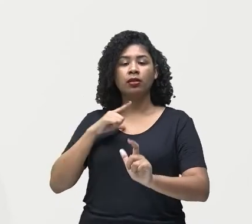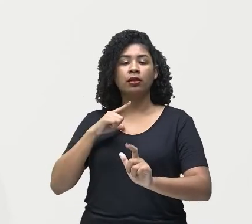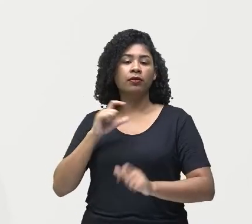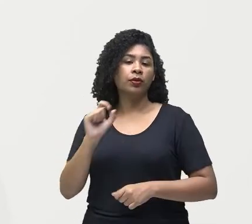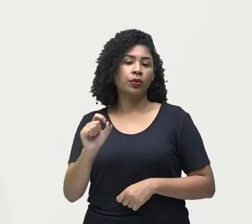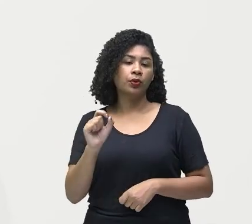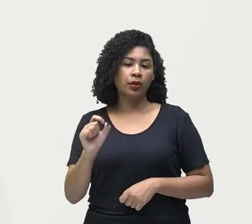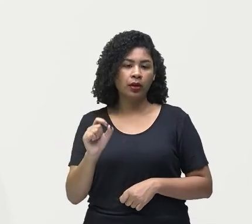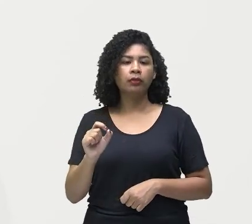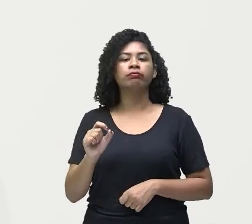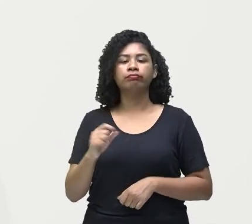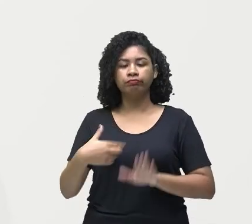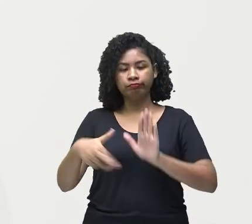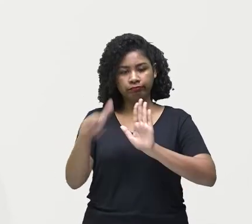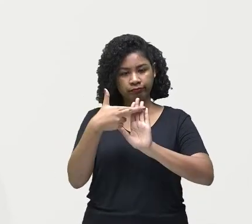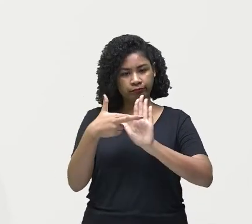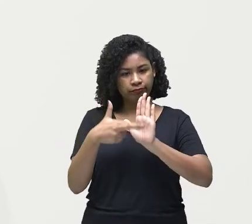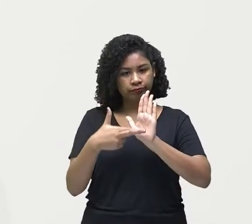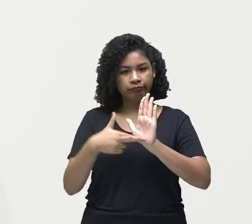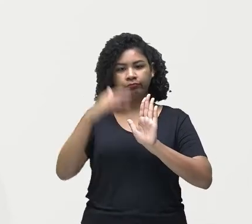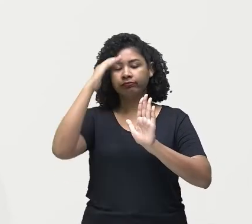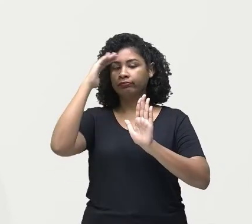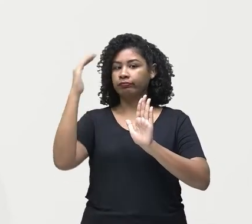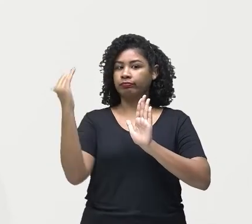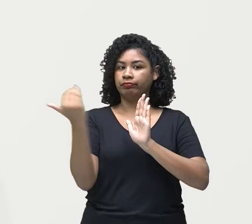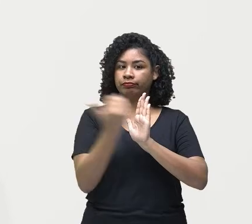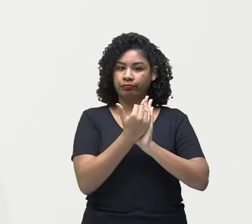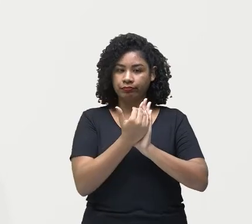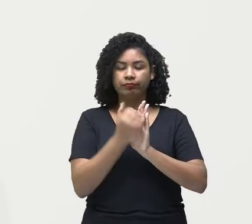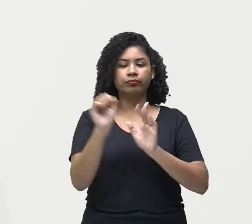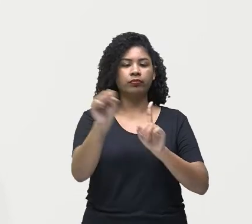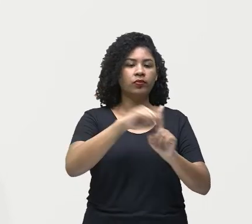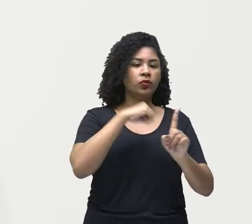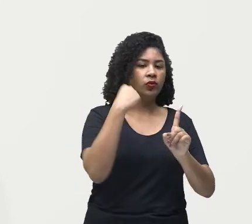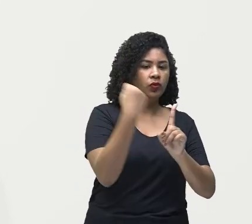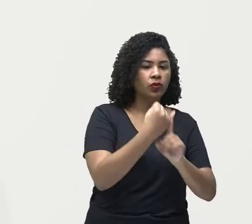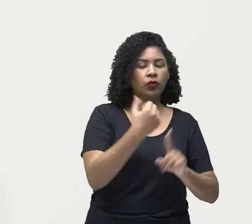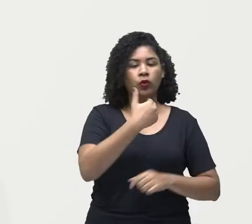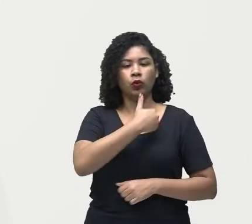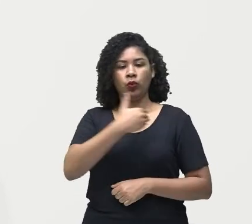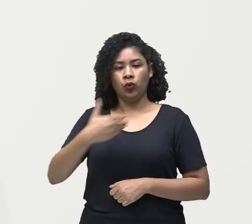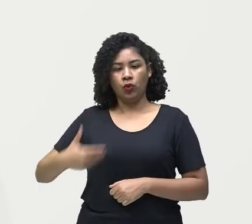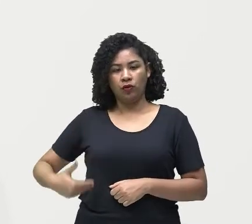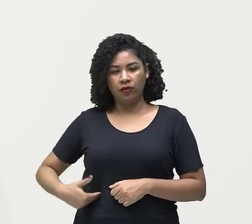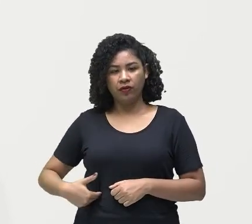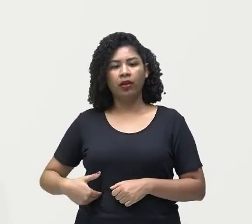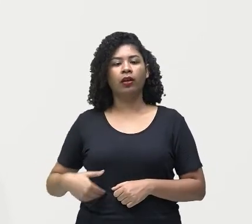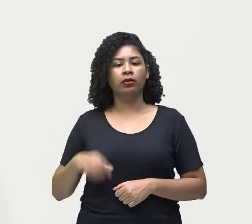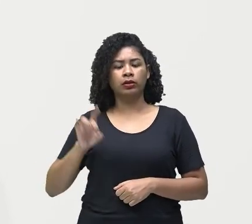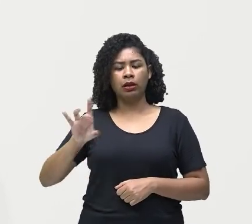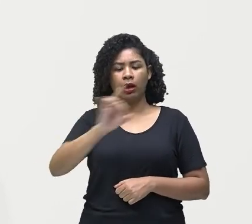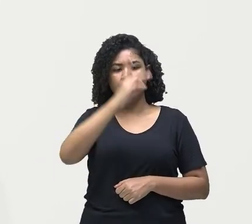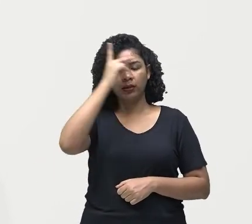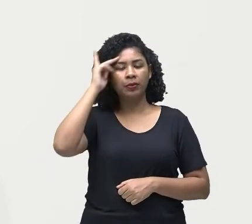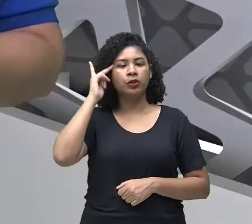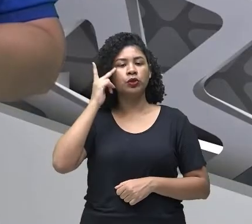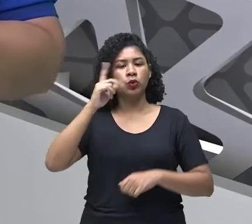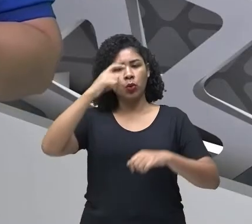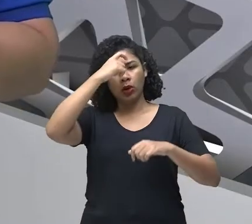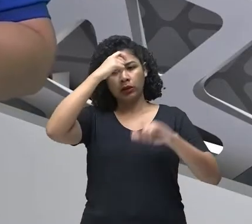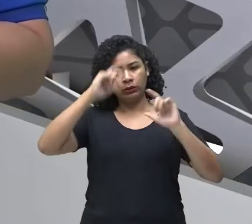considerando as medidas de proteção que sociedades, governos e atitudes individuais